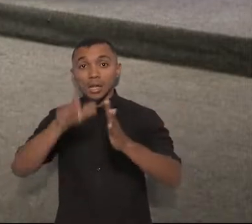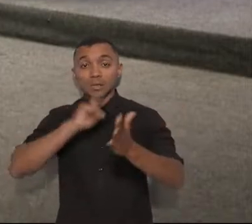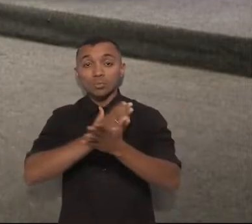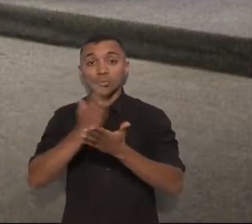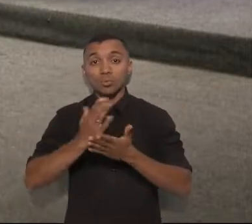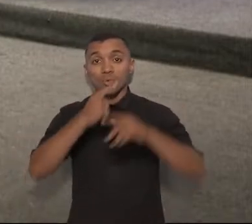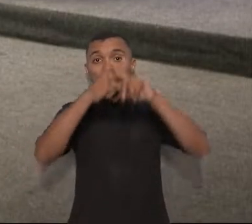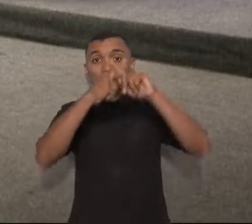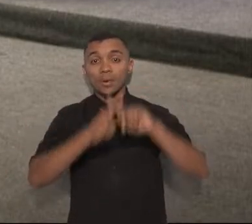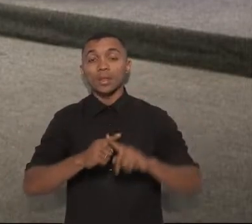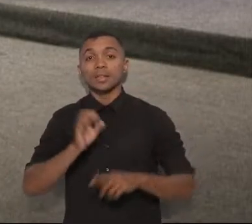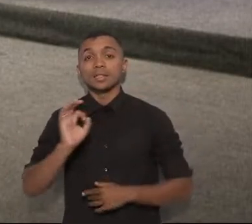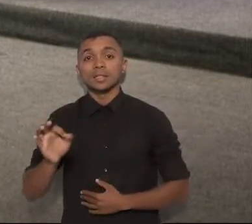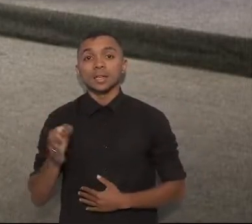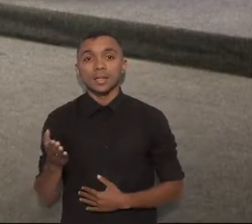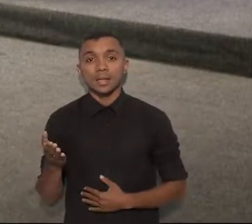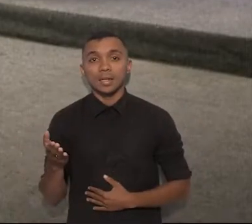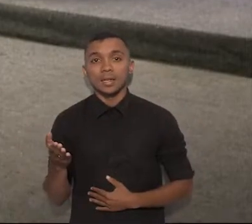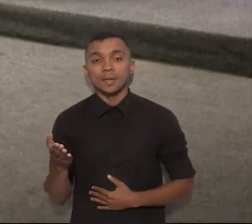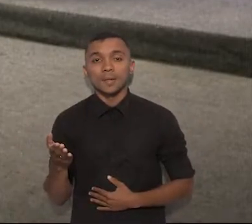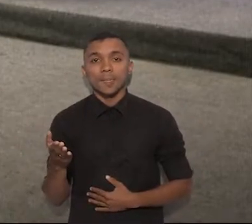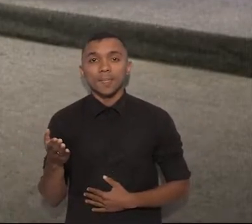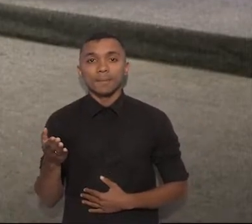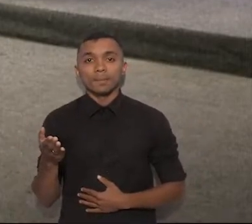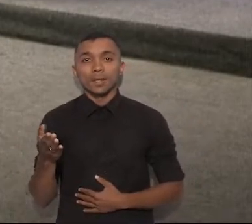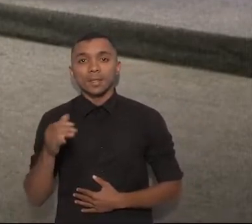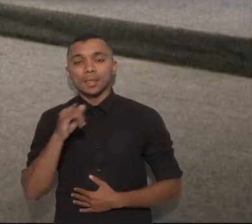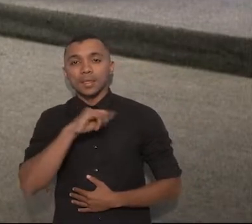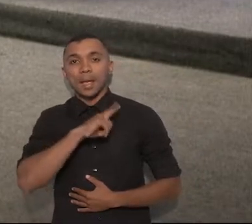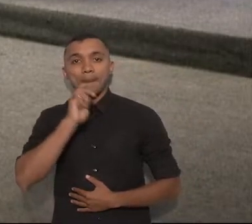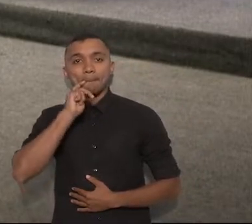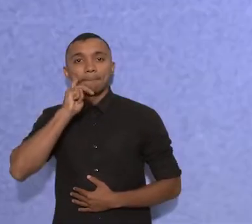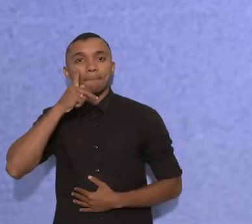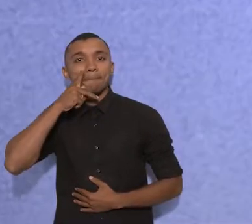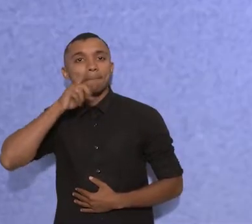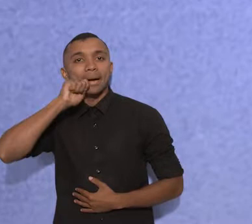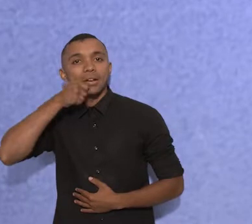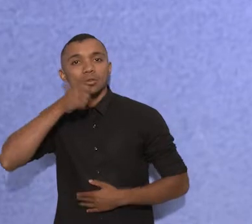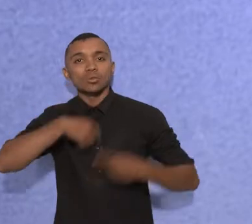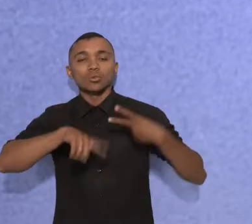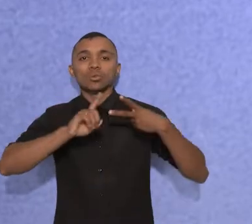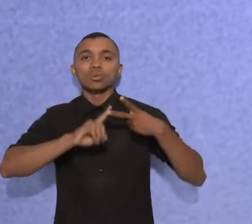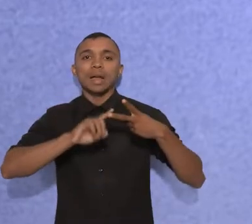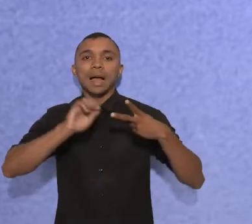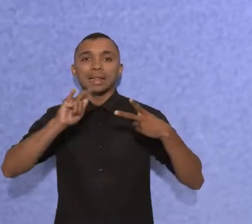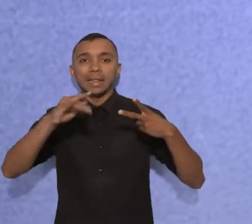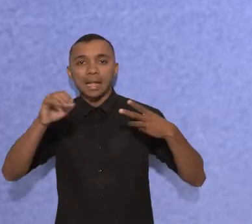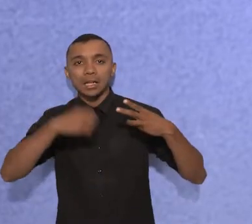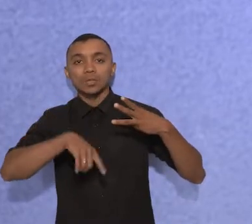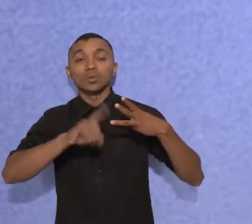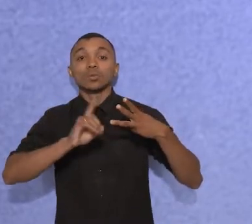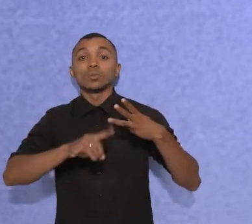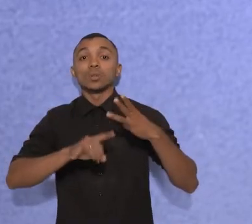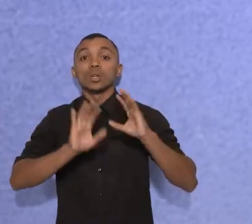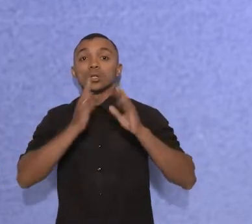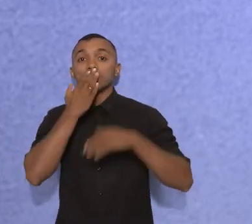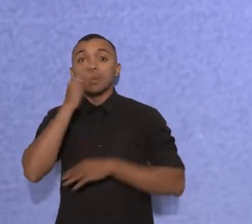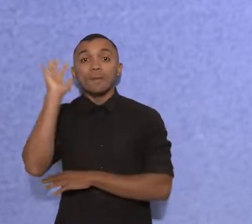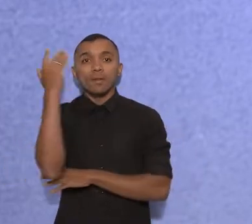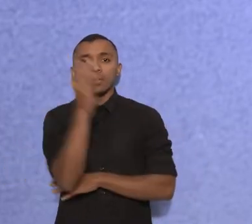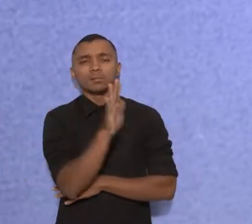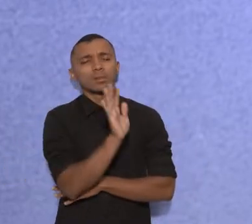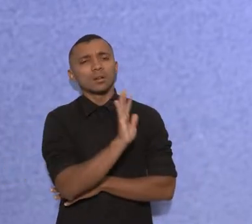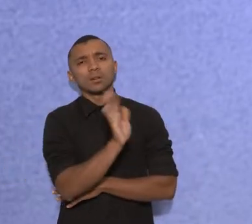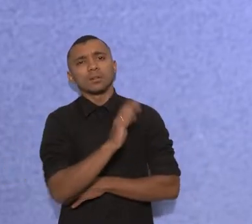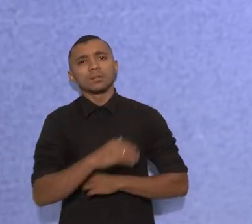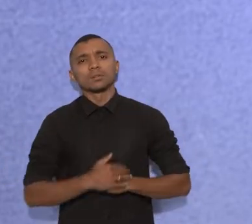campeonato, você colocava Pacajus, Atlético Cearense, Floresta... Mas o Pacajus está na D. Não, eu